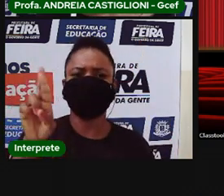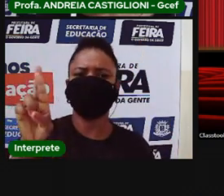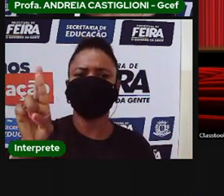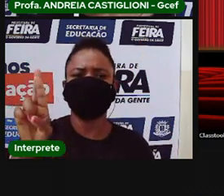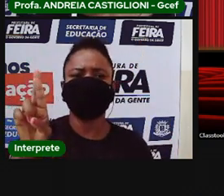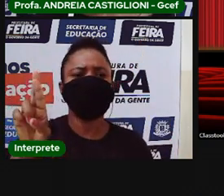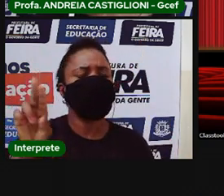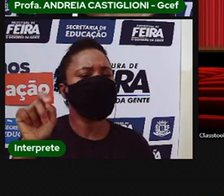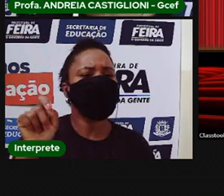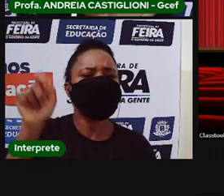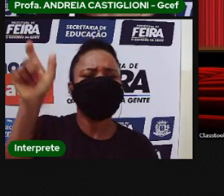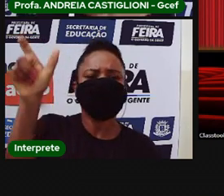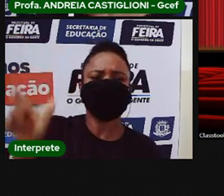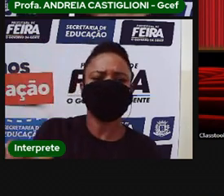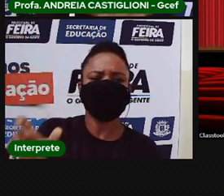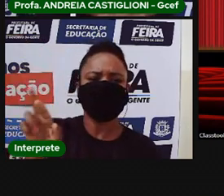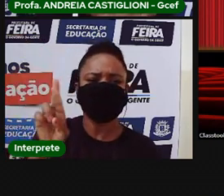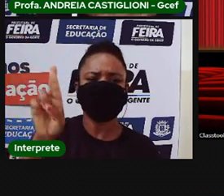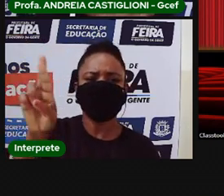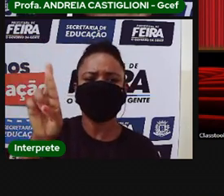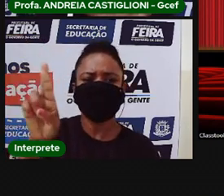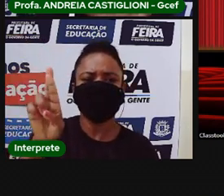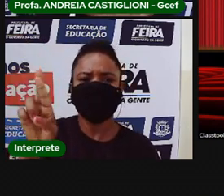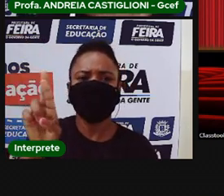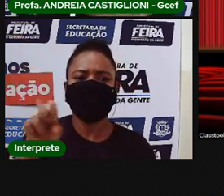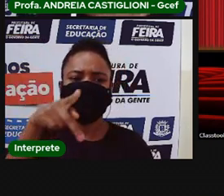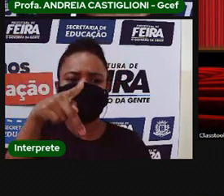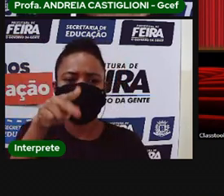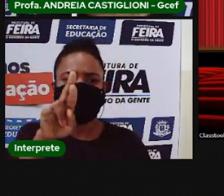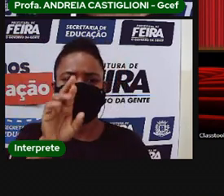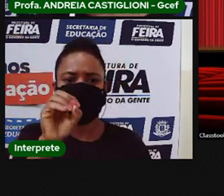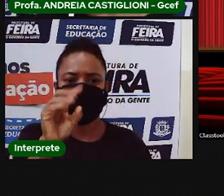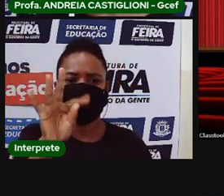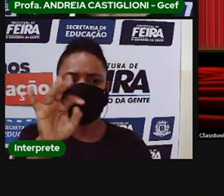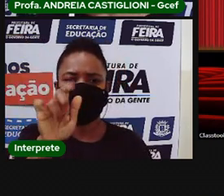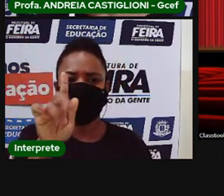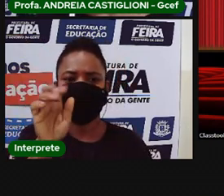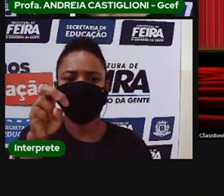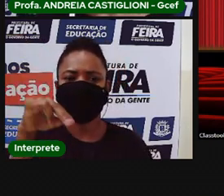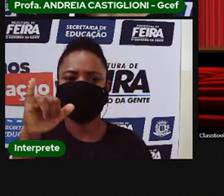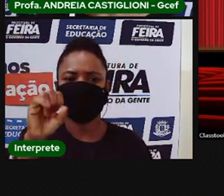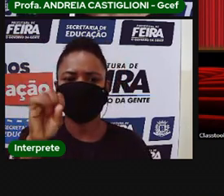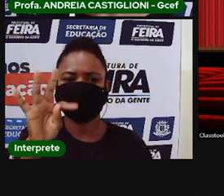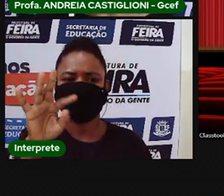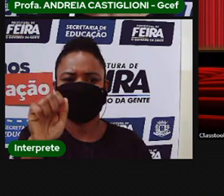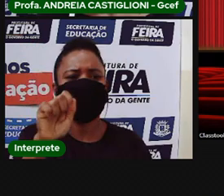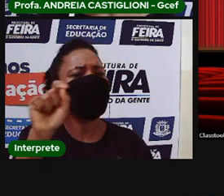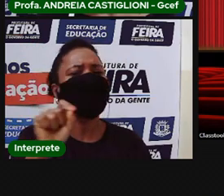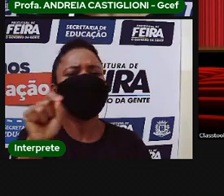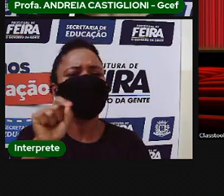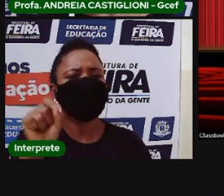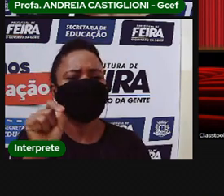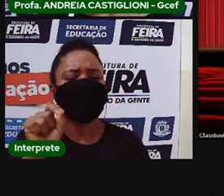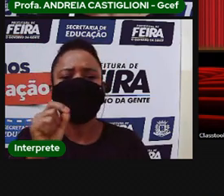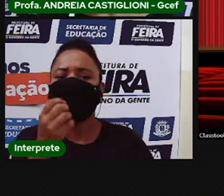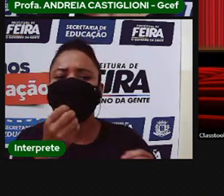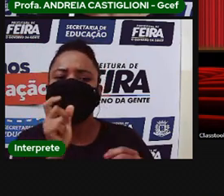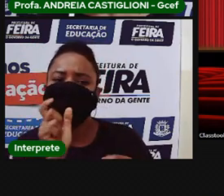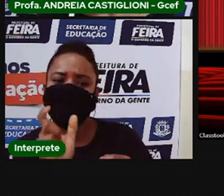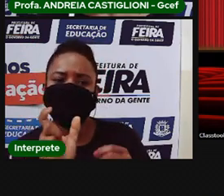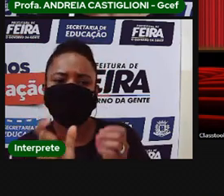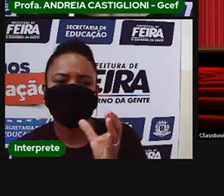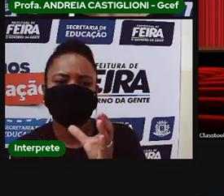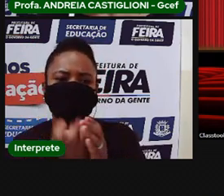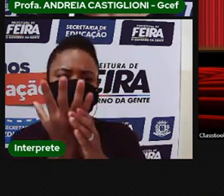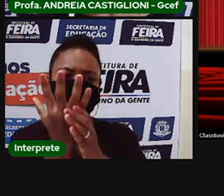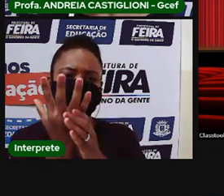palavra significa? A origem dessa palavra, talvez? Então, como eu falei, eu trouxe